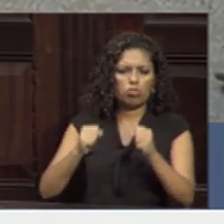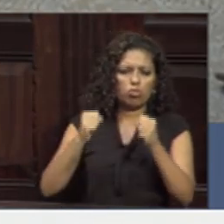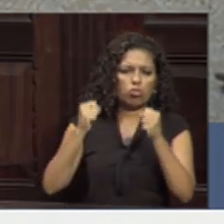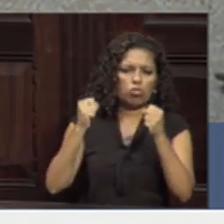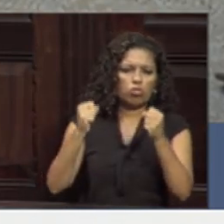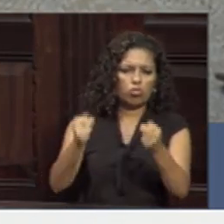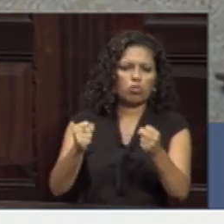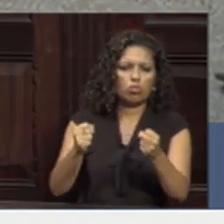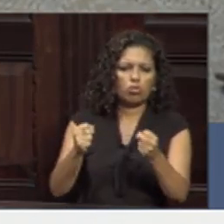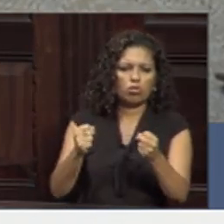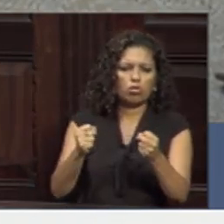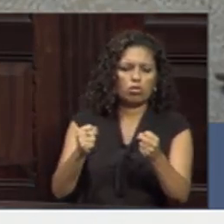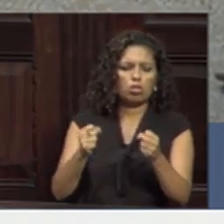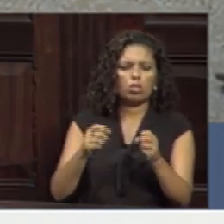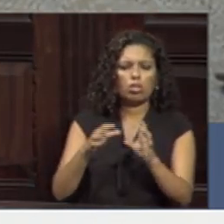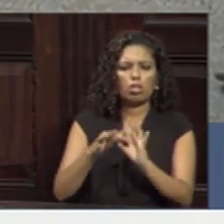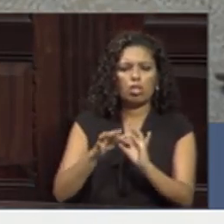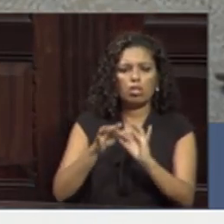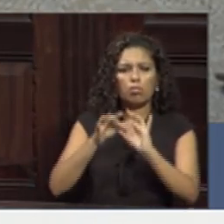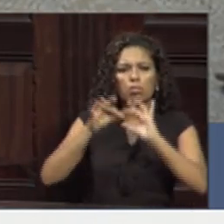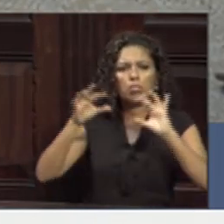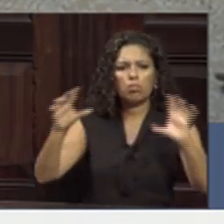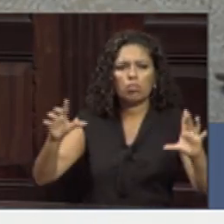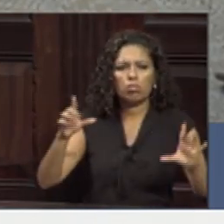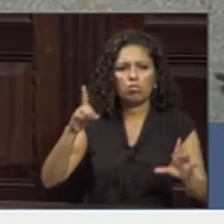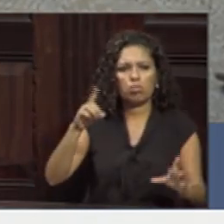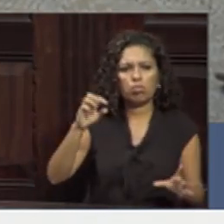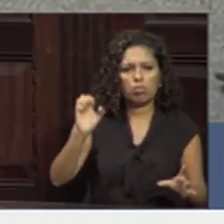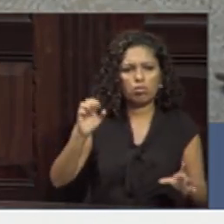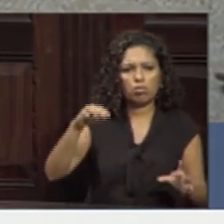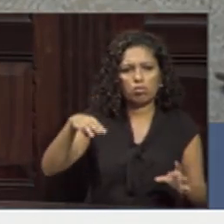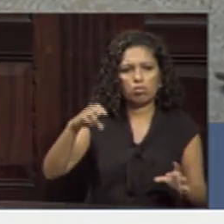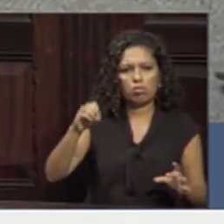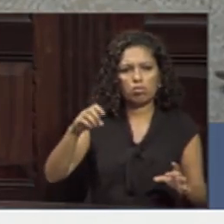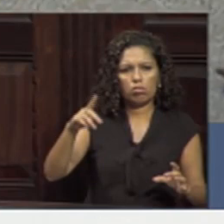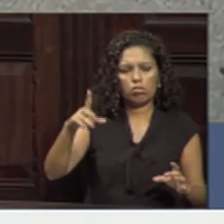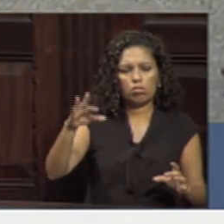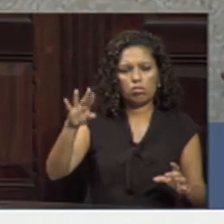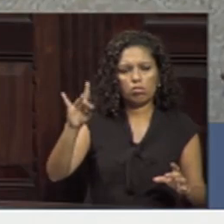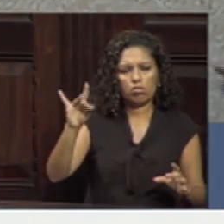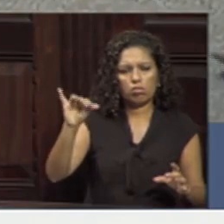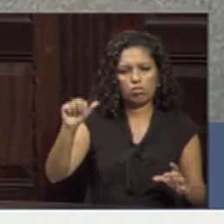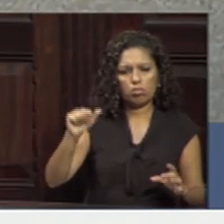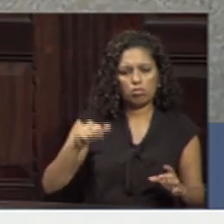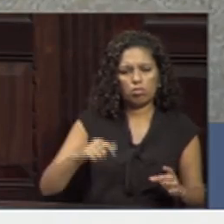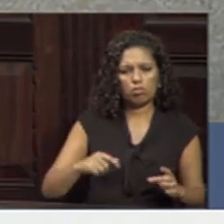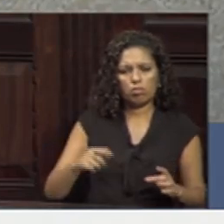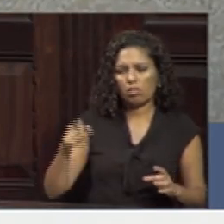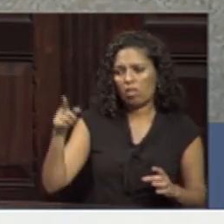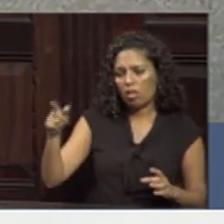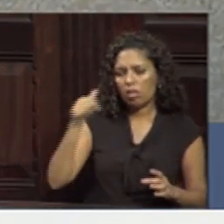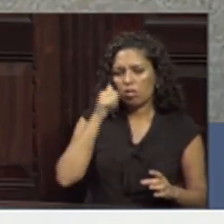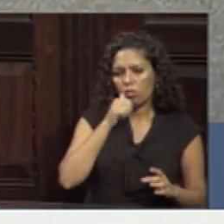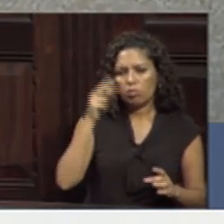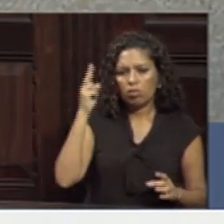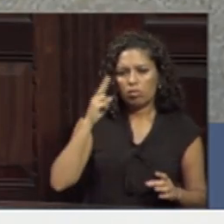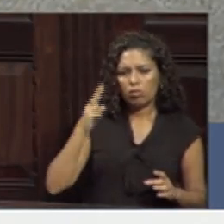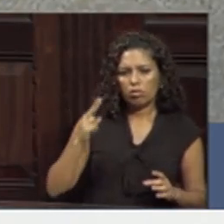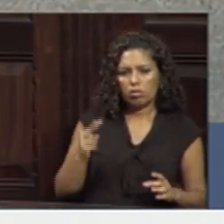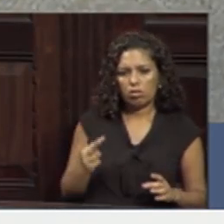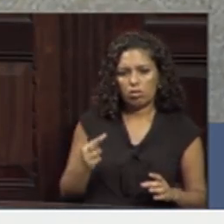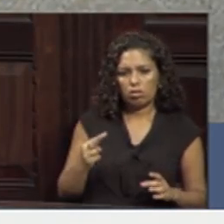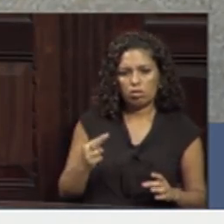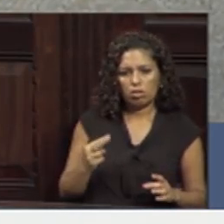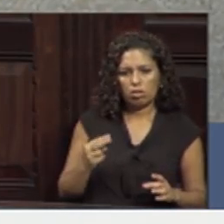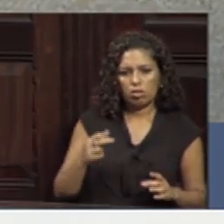a favor das liberdades, da democracia e da justiça social. A Marielle jamais